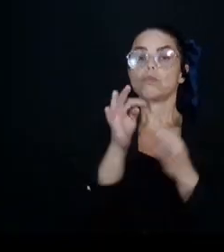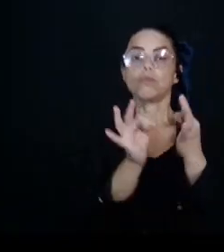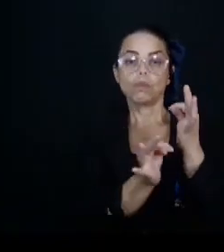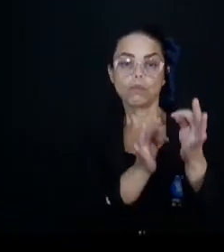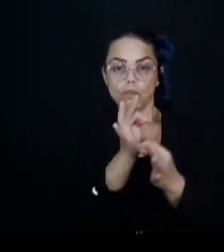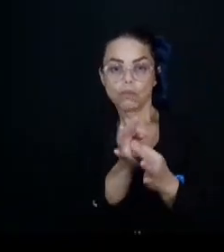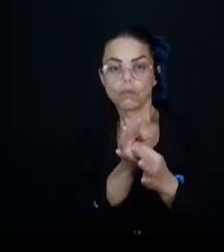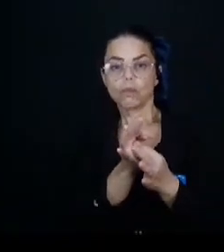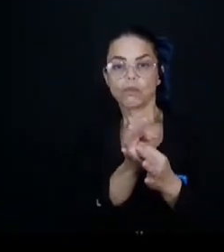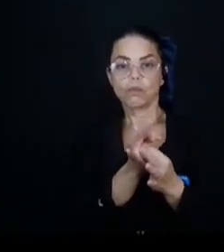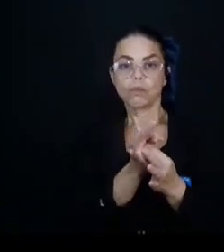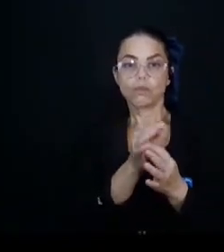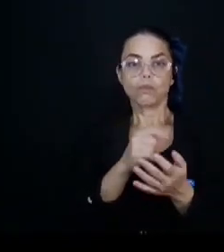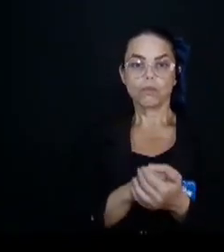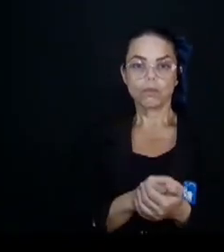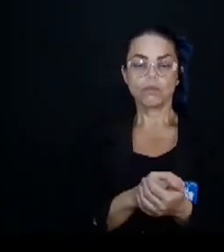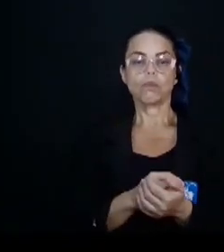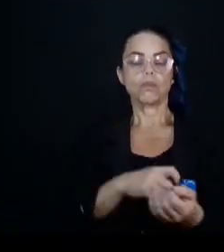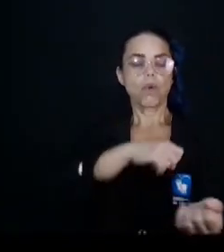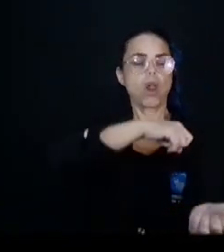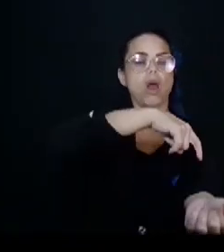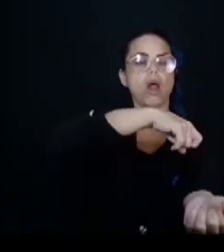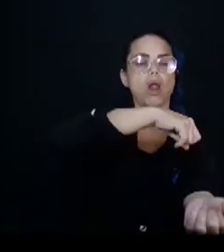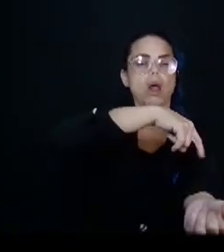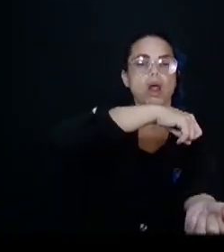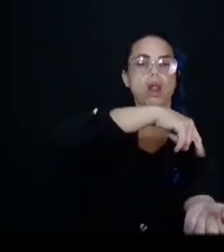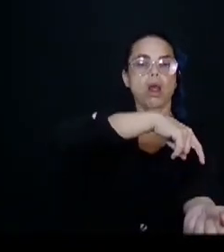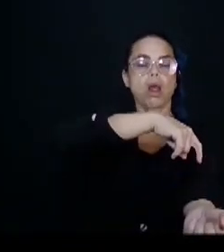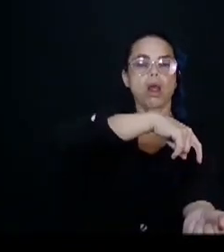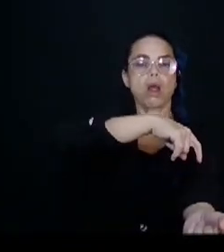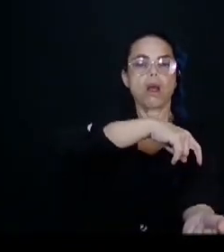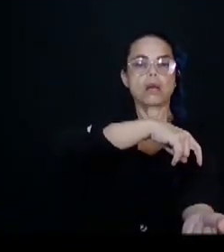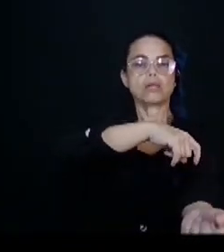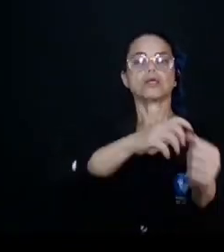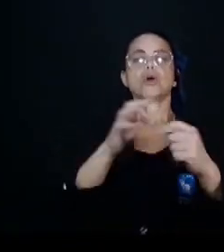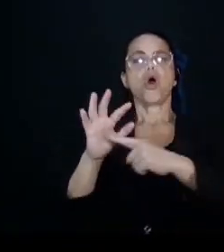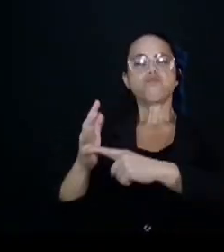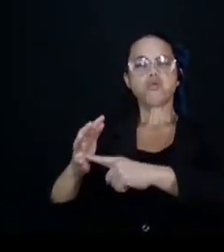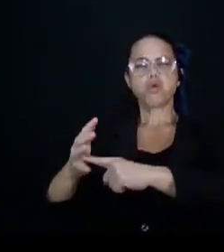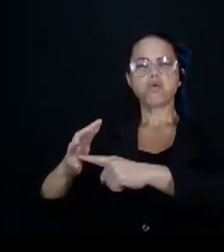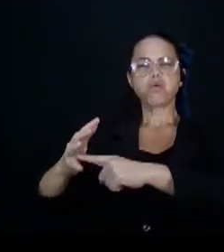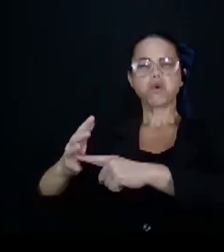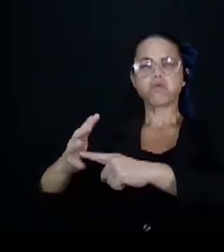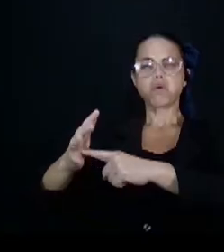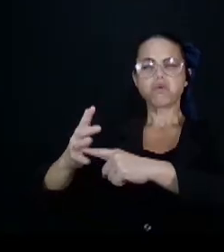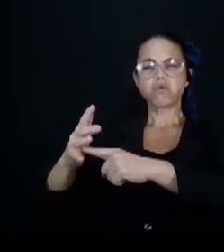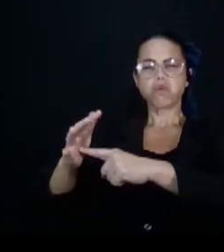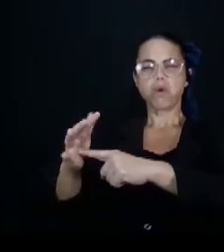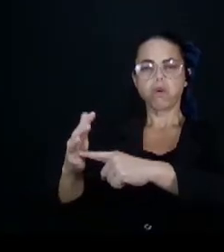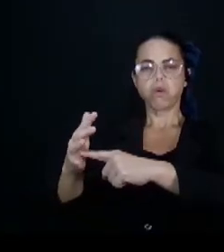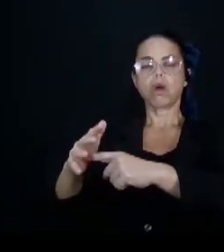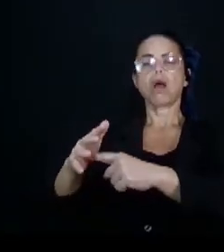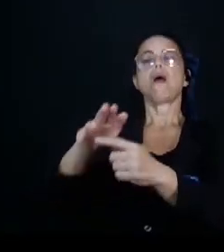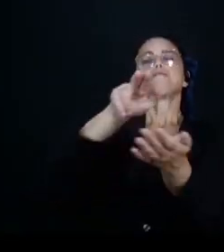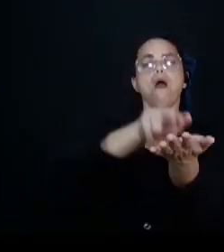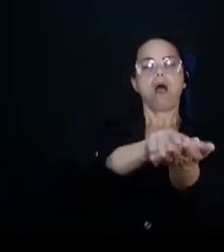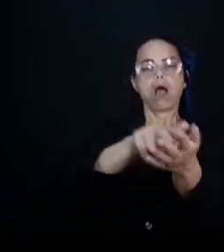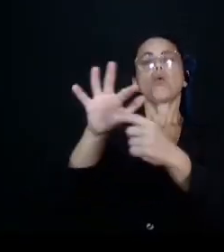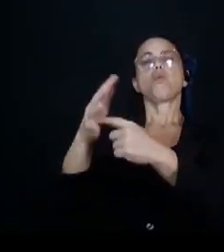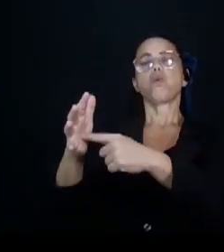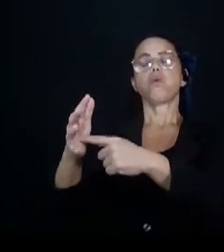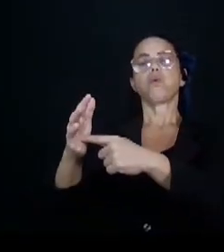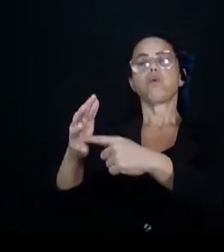de quimioterapia de alta intensidade. Então, os pacientes ficam internados fazendo essa quimioterapia, tá